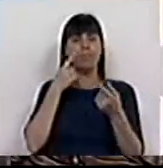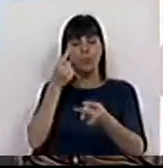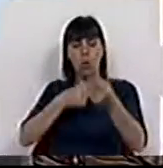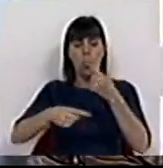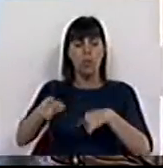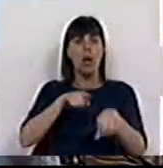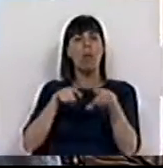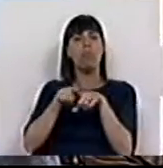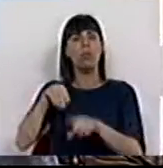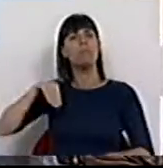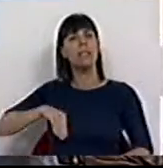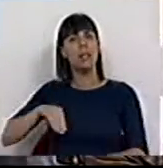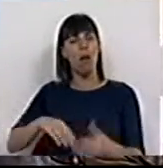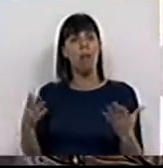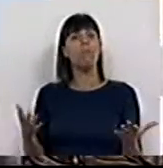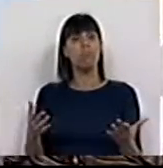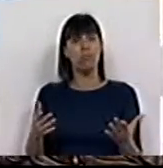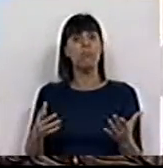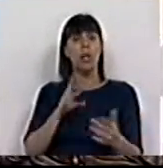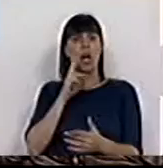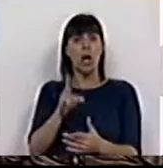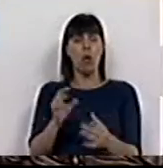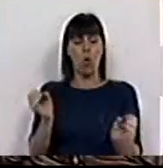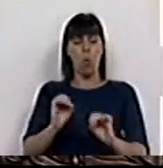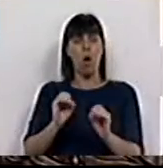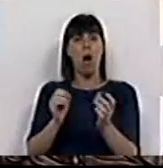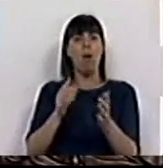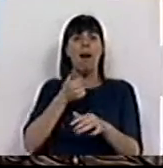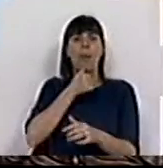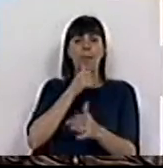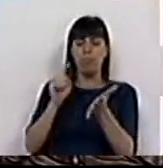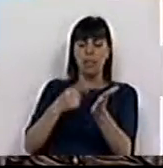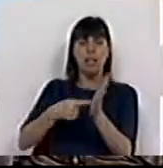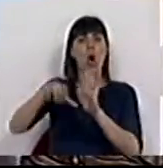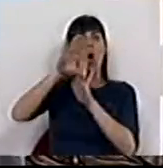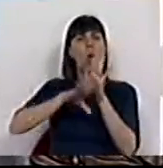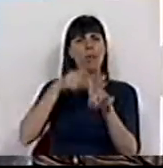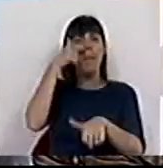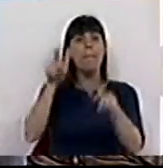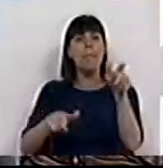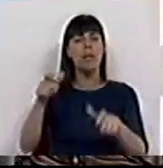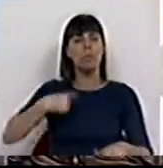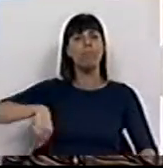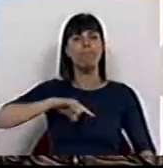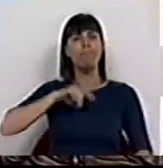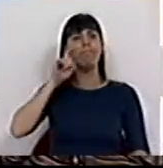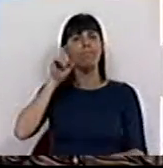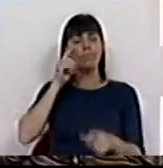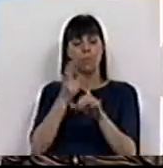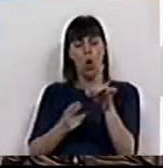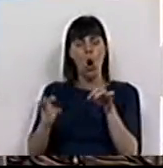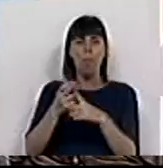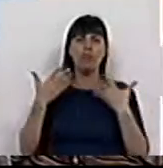reverter uma política salarial que deixou de responder às necessidades e condições de vida das pessoas, defendemos o